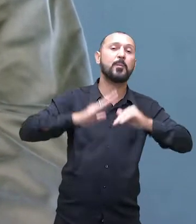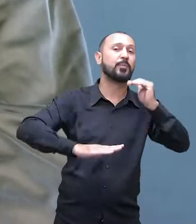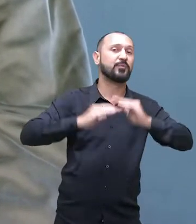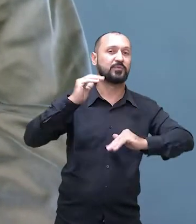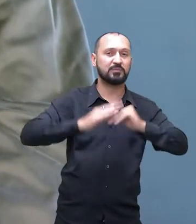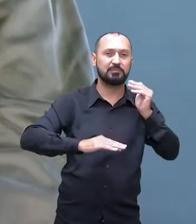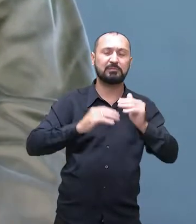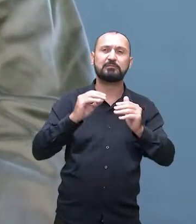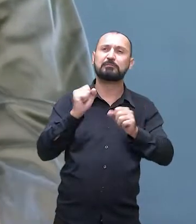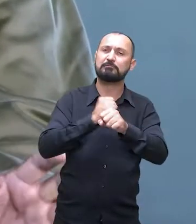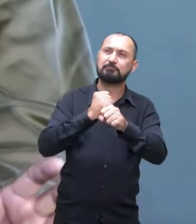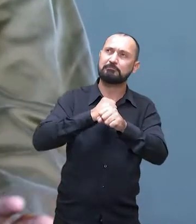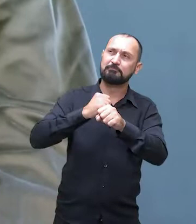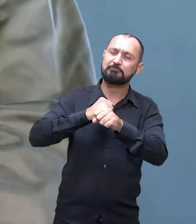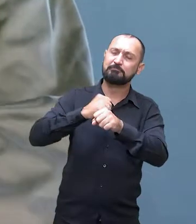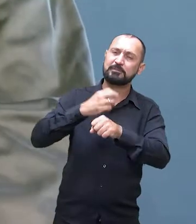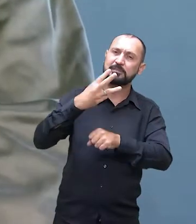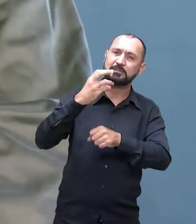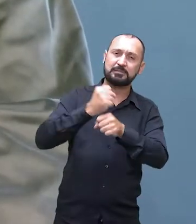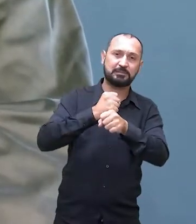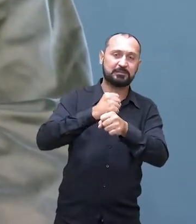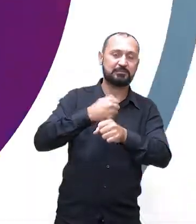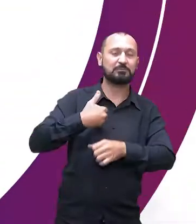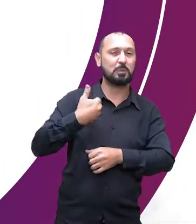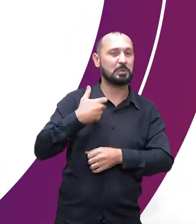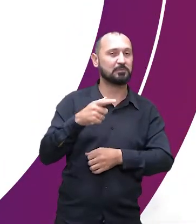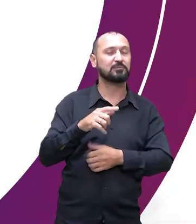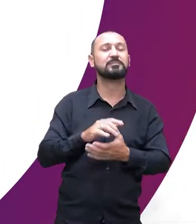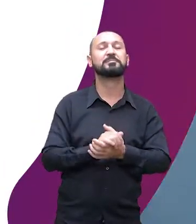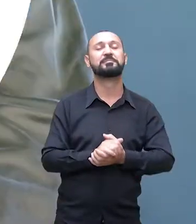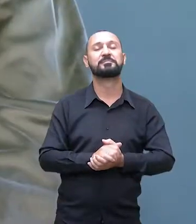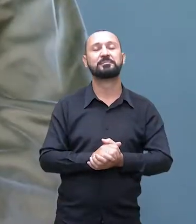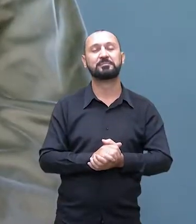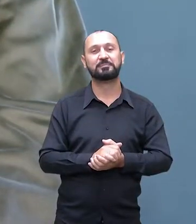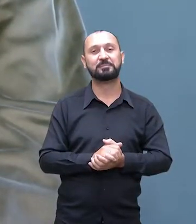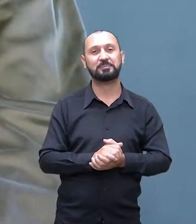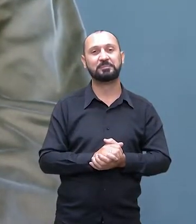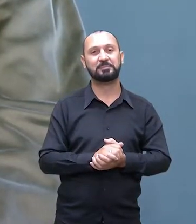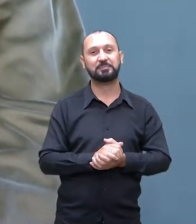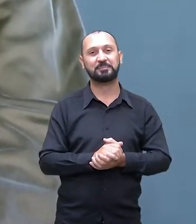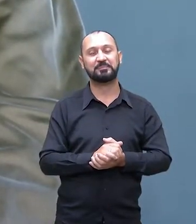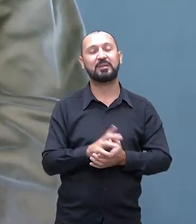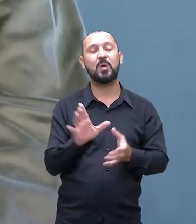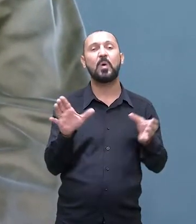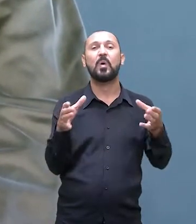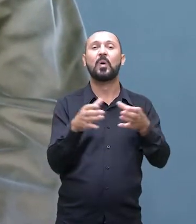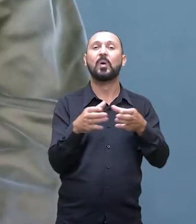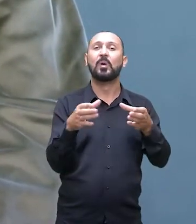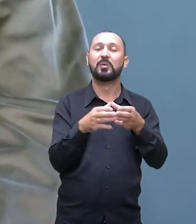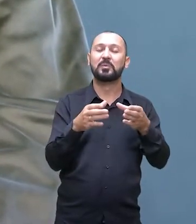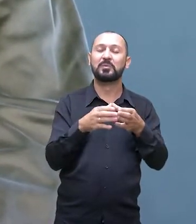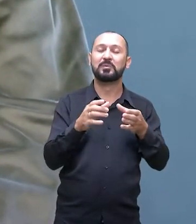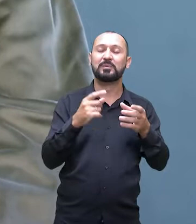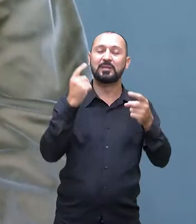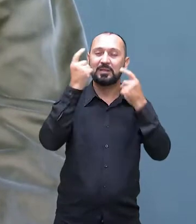companhia profissional que já tem aí um histórico de 35 anos, né? Então, é uma companhia que se